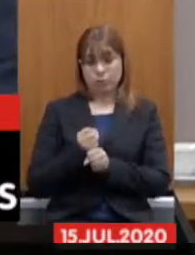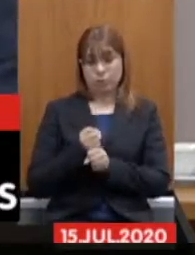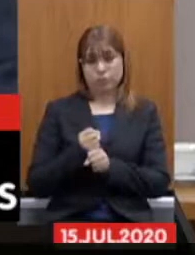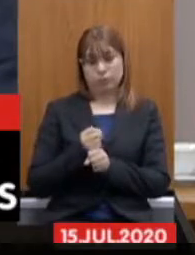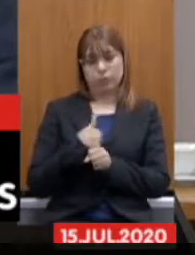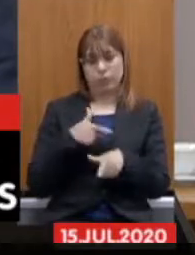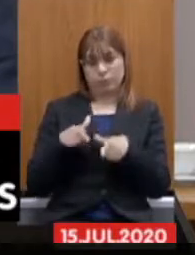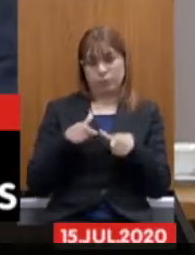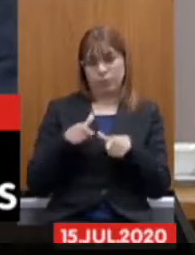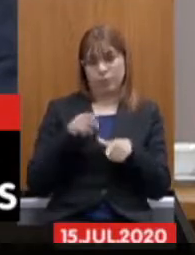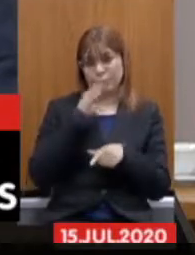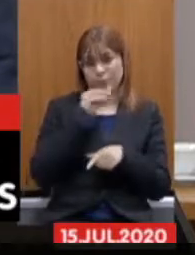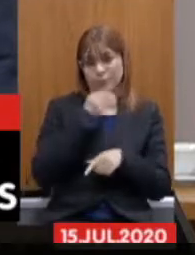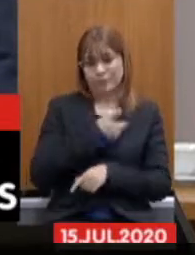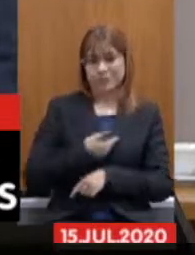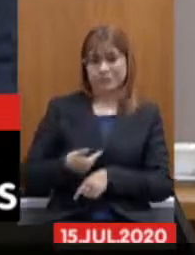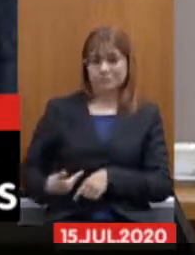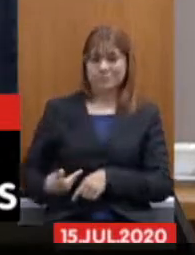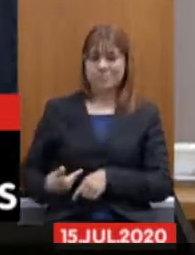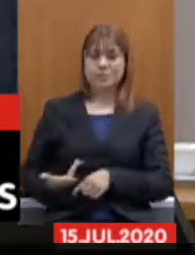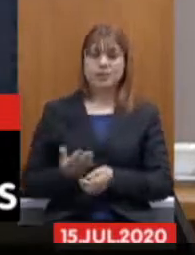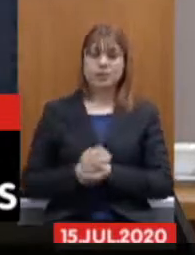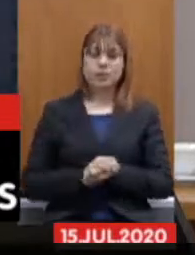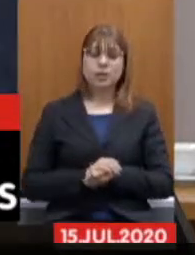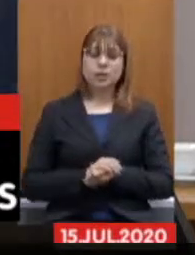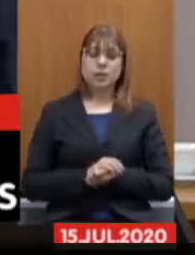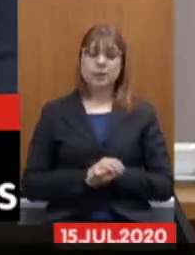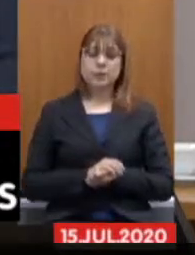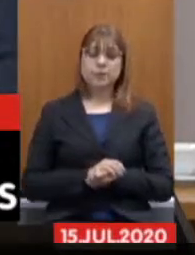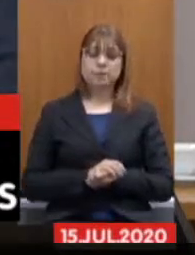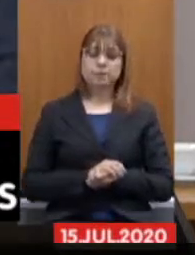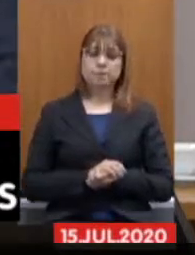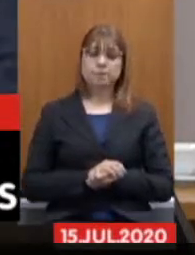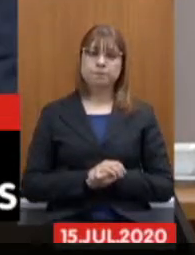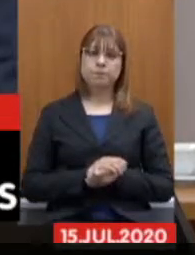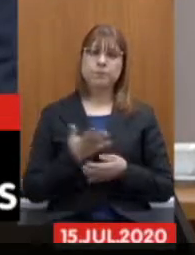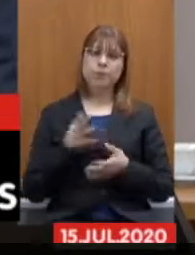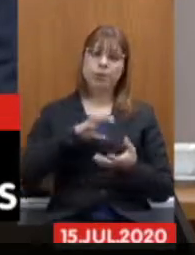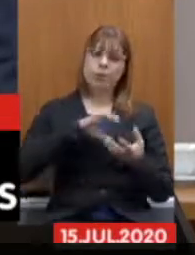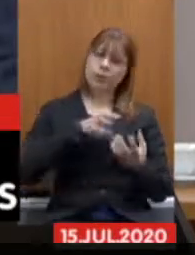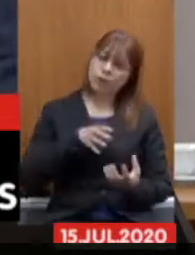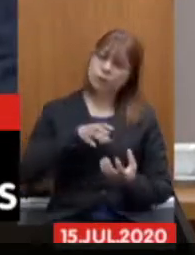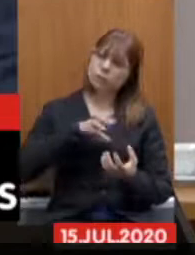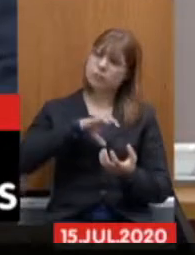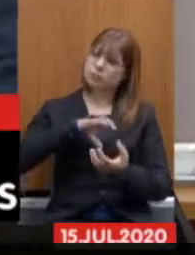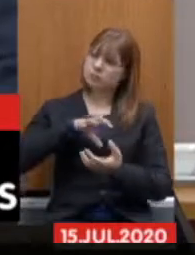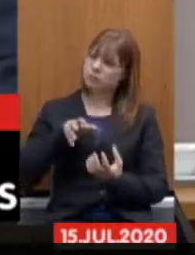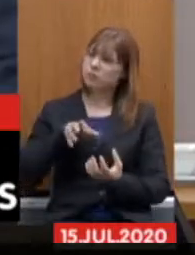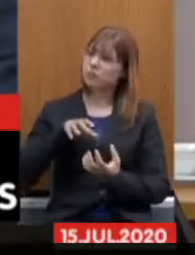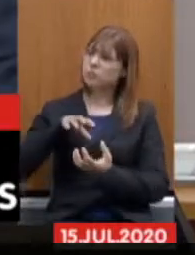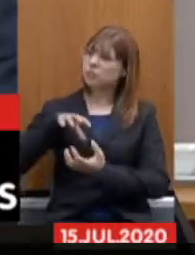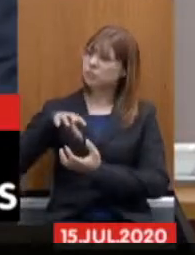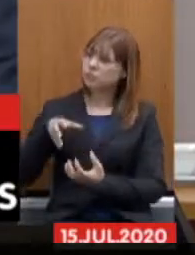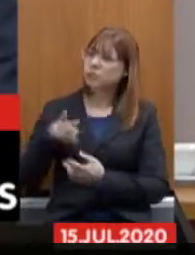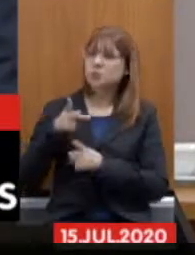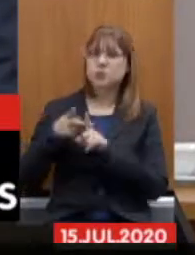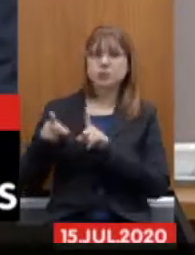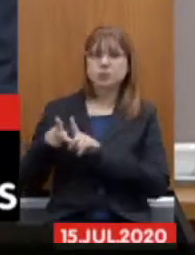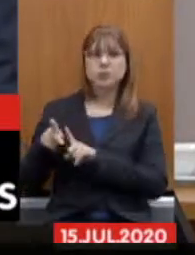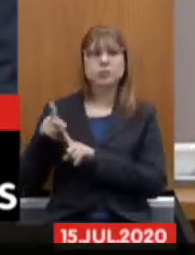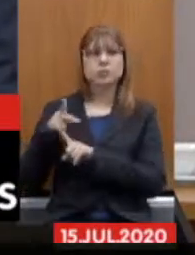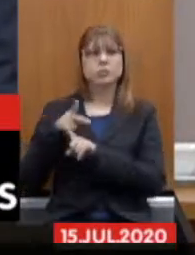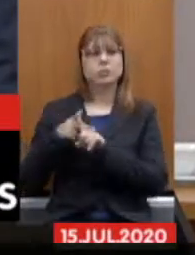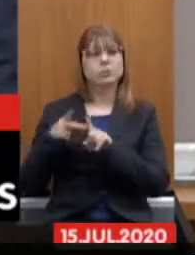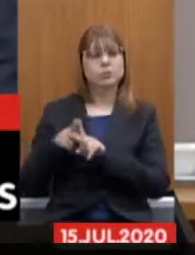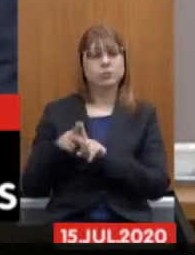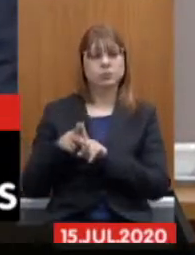como servidor a ir ao longo do tempo as reformas de previdência foram nos pegando a